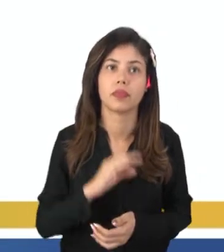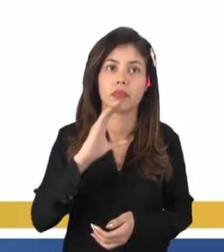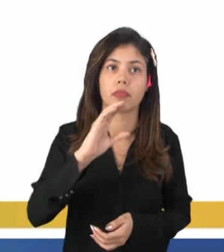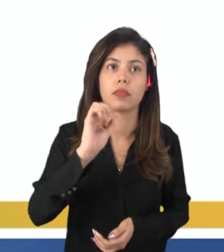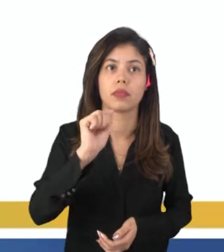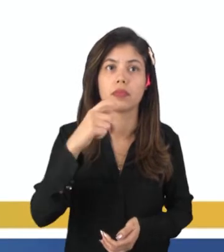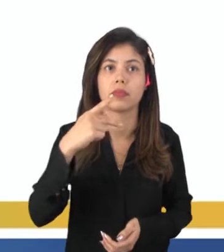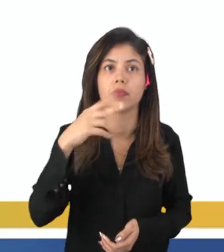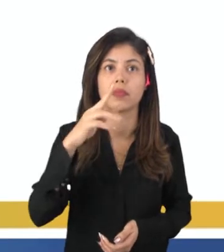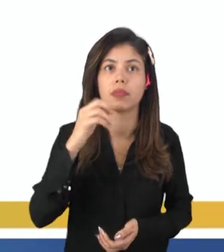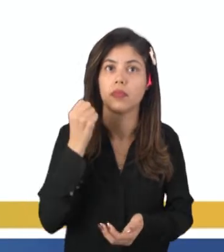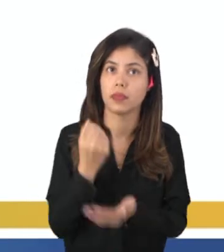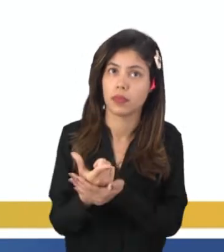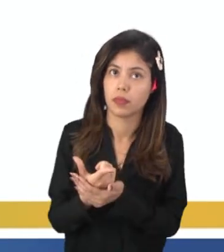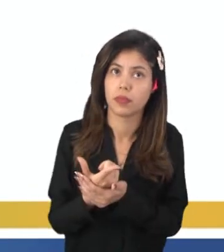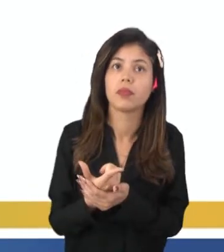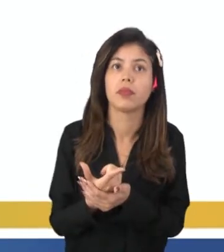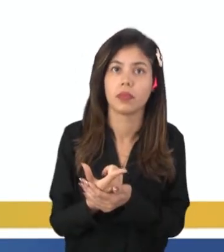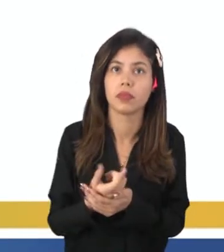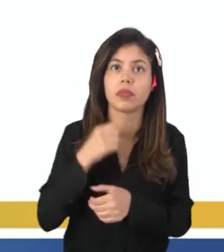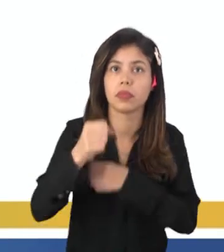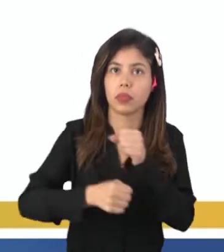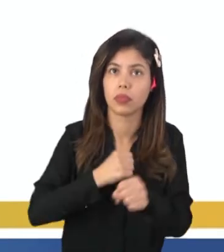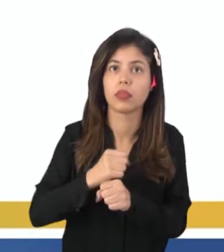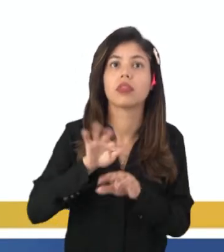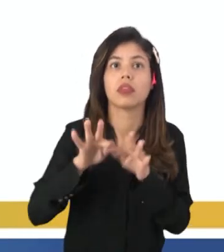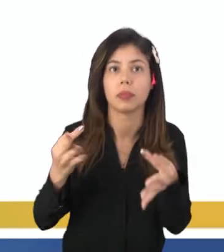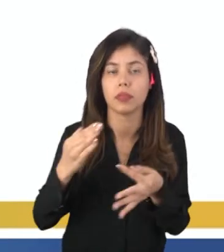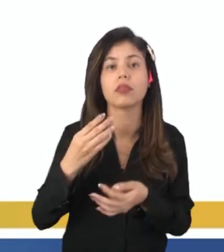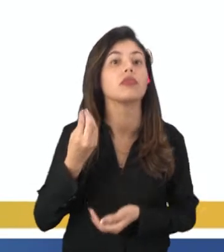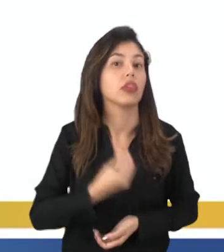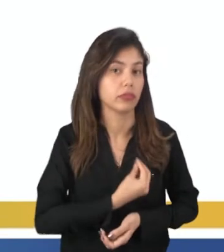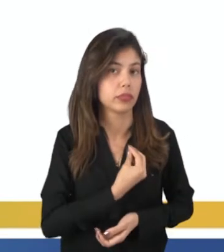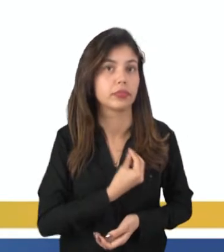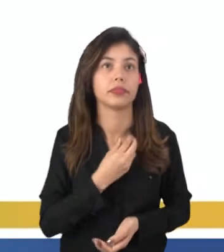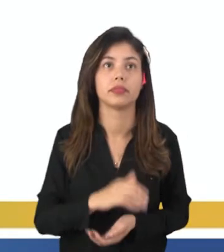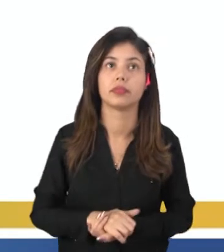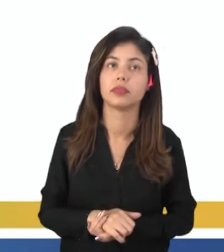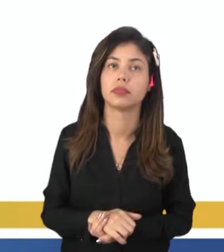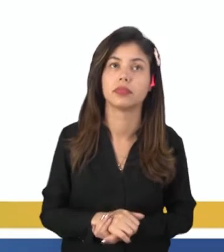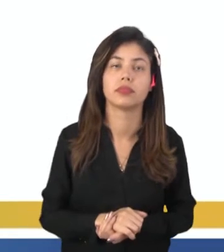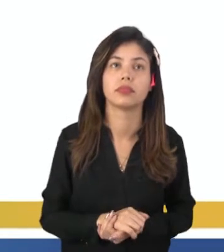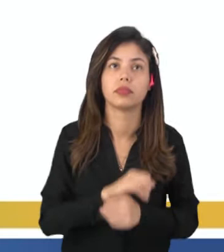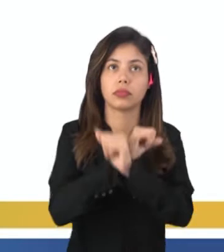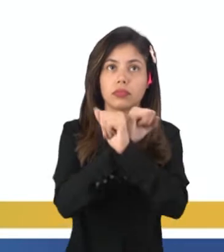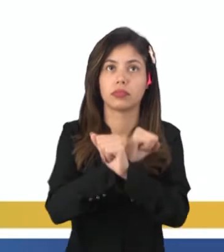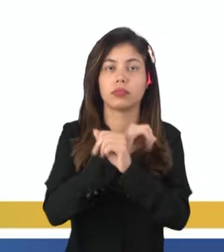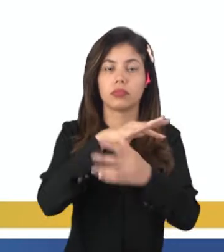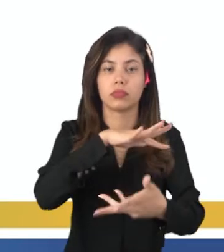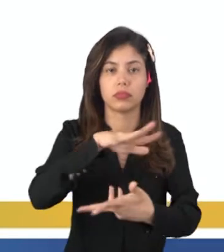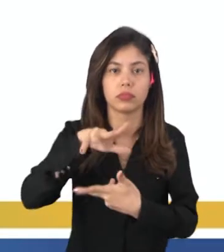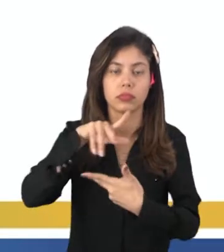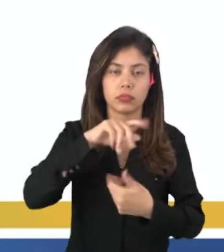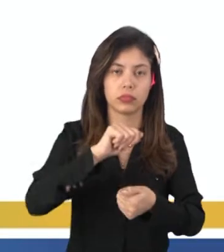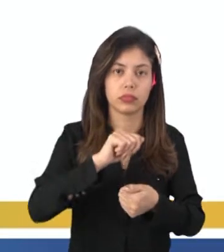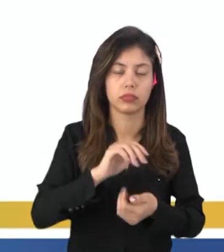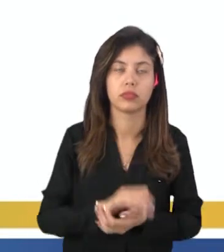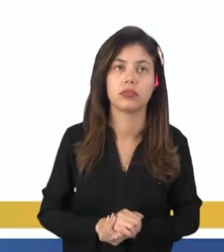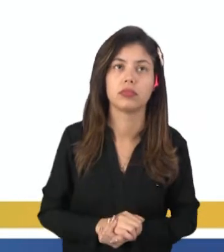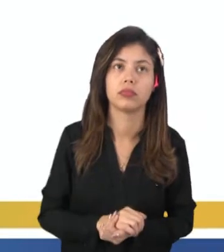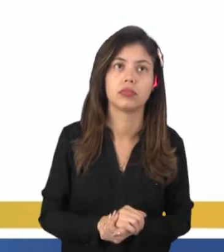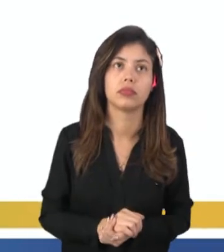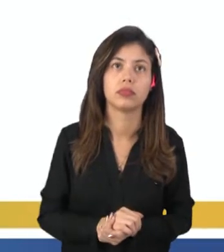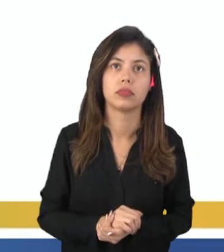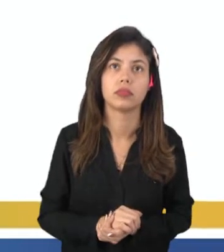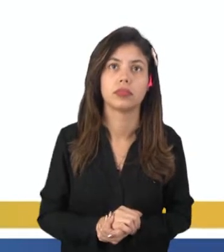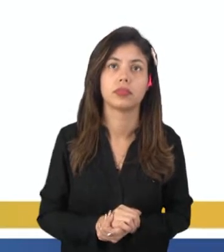imposto anual pago pelo simples fato de se estar vivo, certo? Os escravos no mundo feudal.